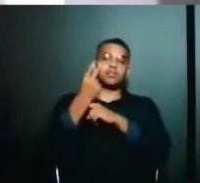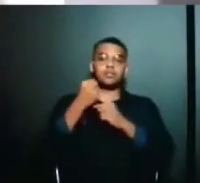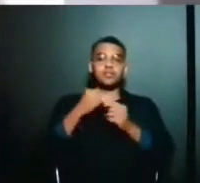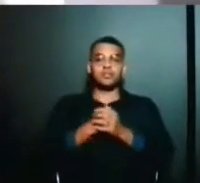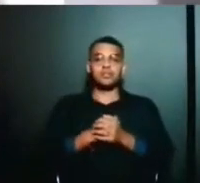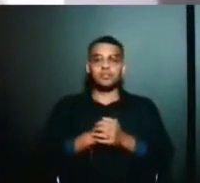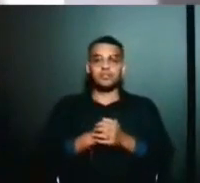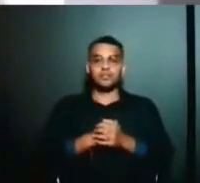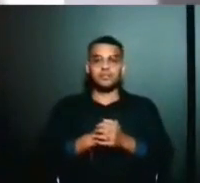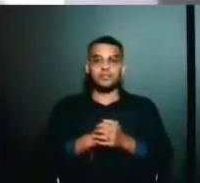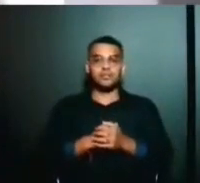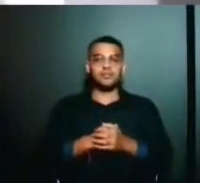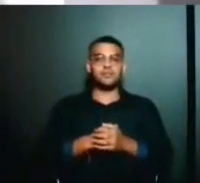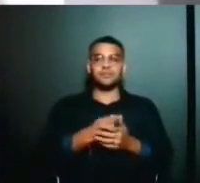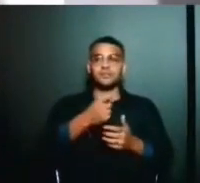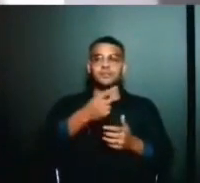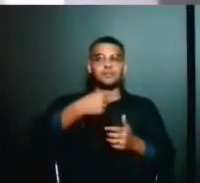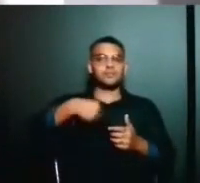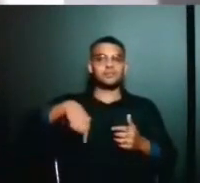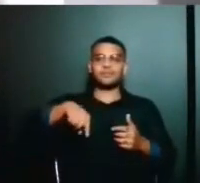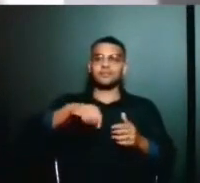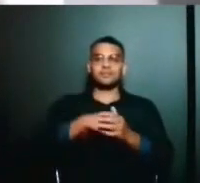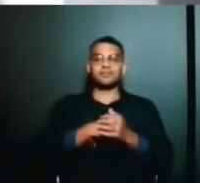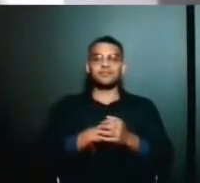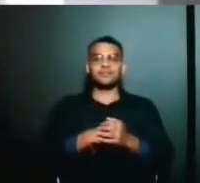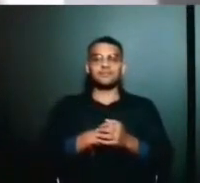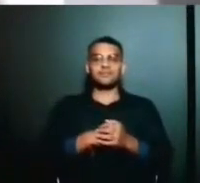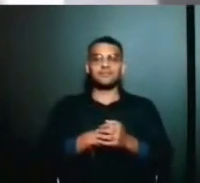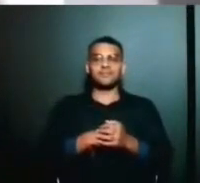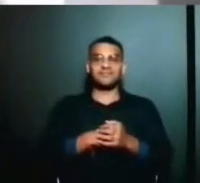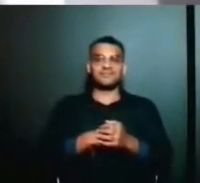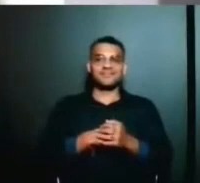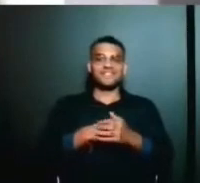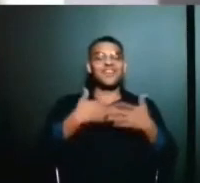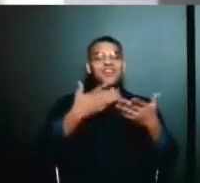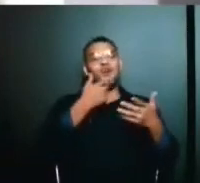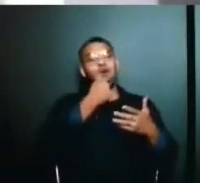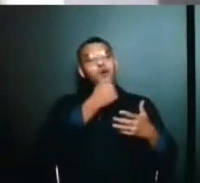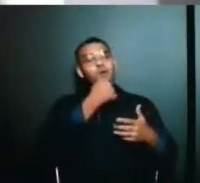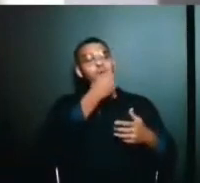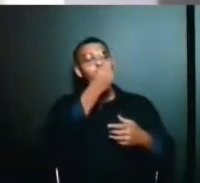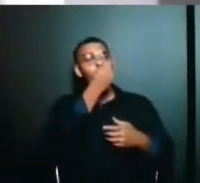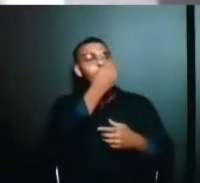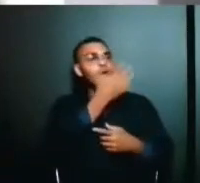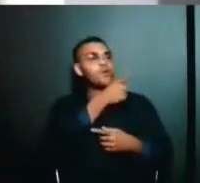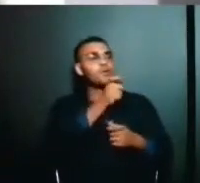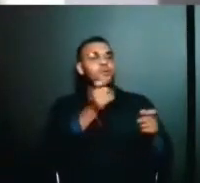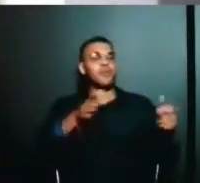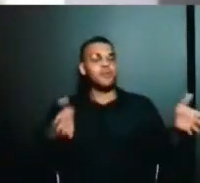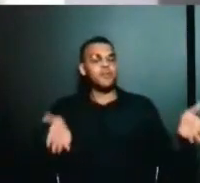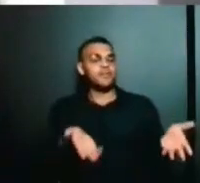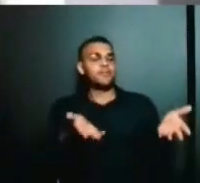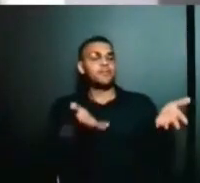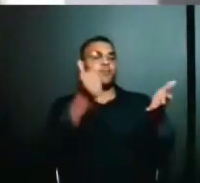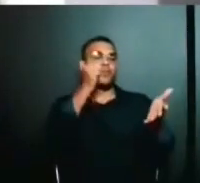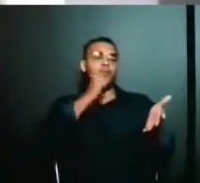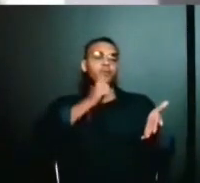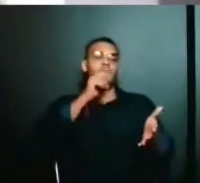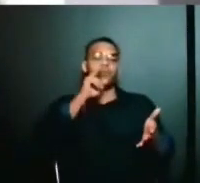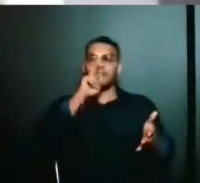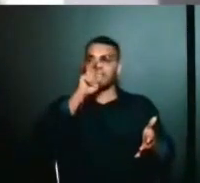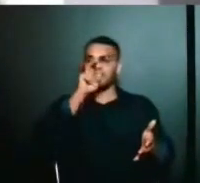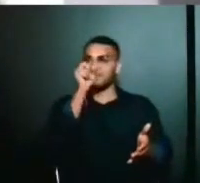homens bons que são parceiros, que são companheiros, são homens bons que enaltecem mulheres fortes. Então,